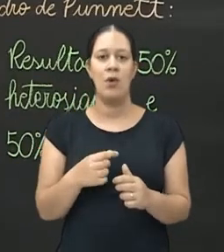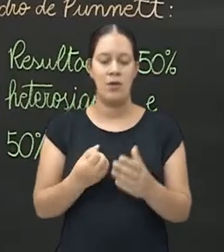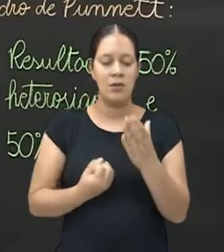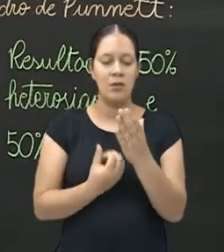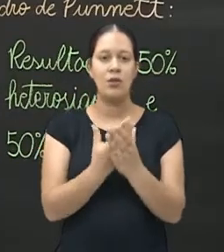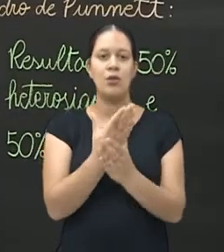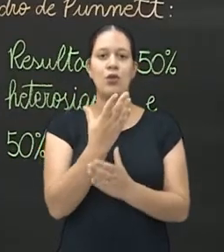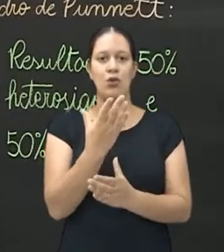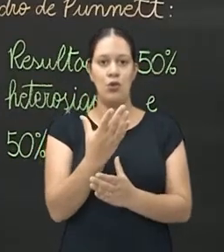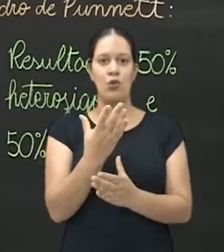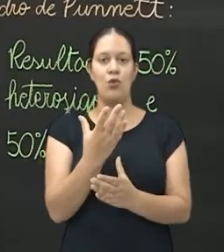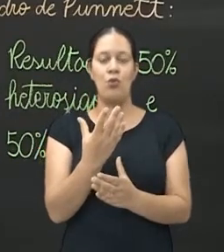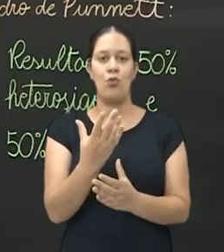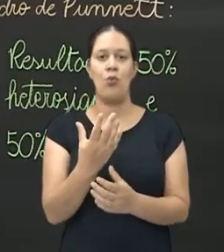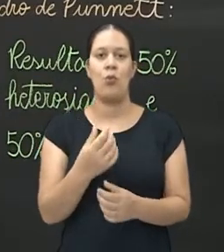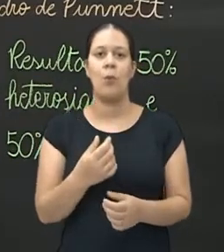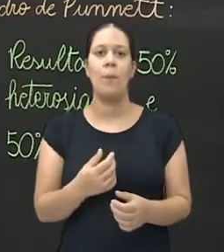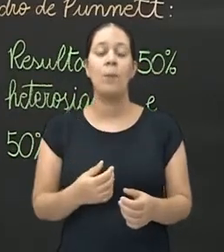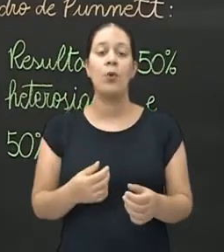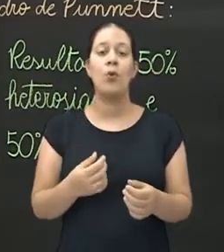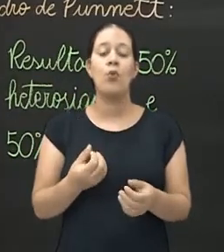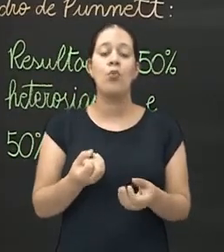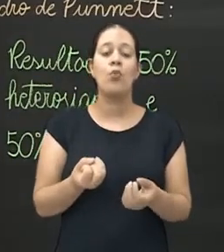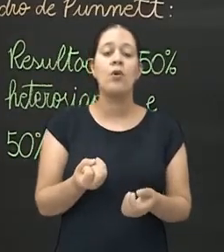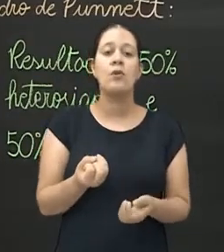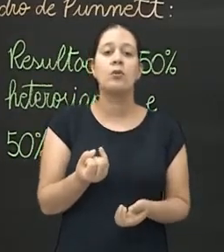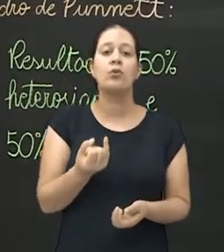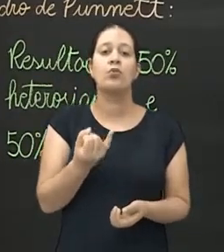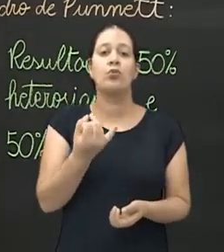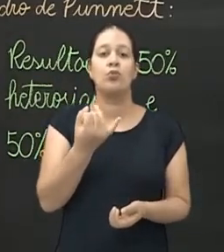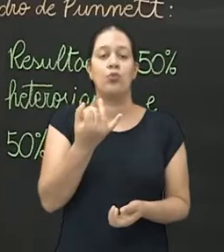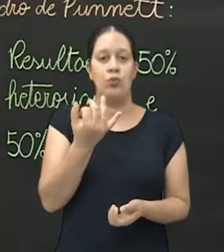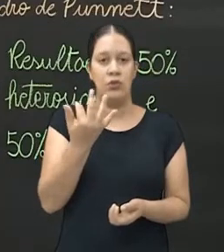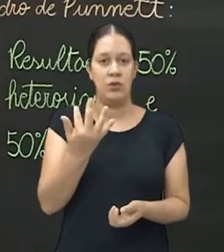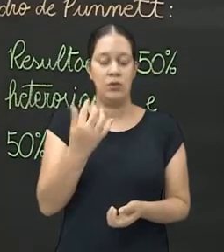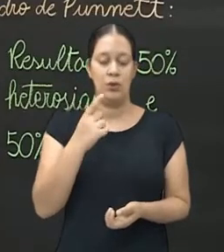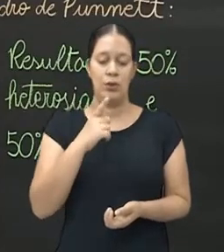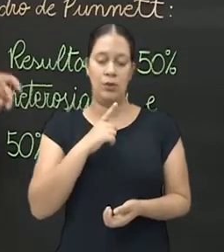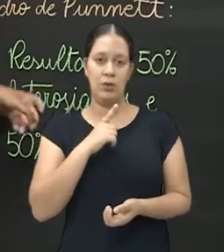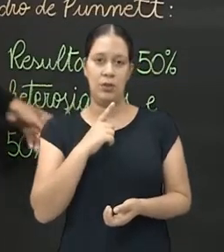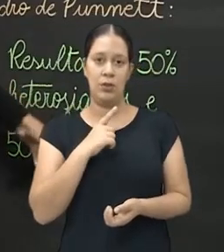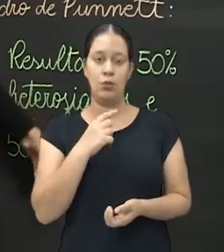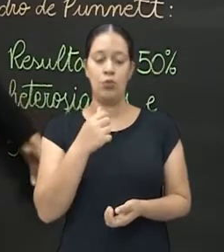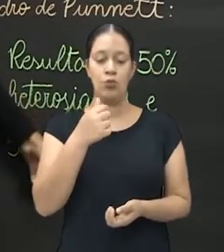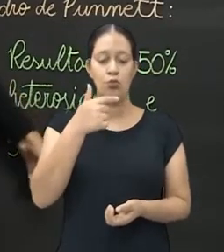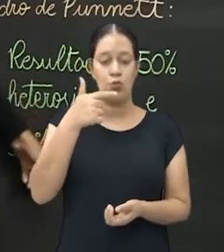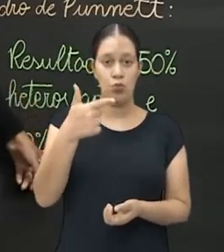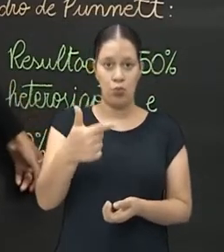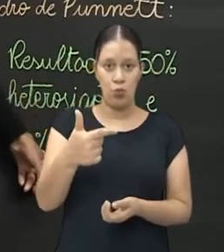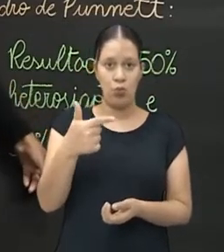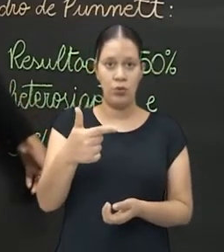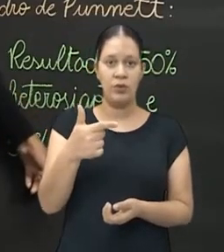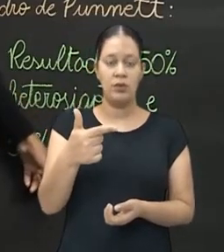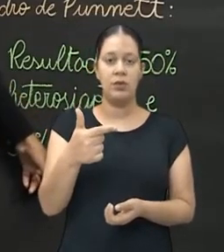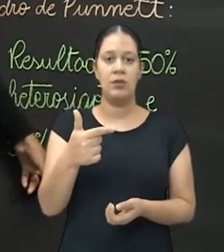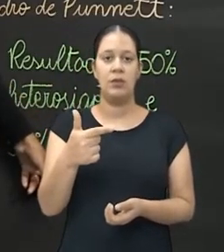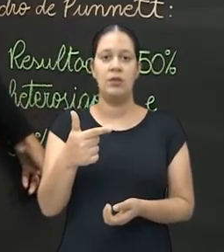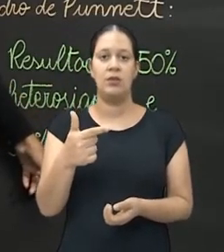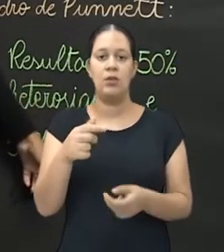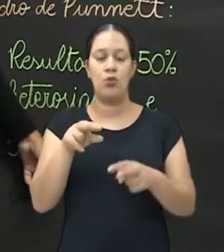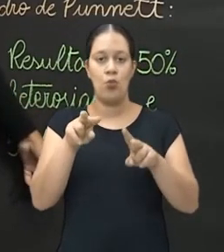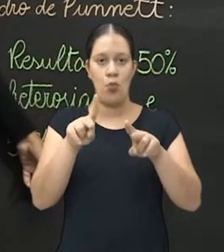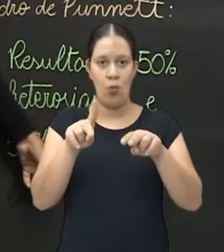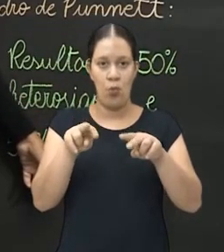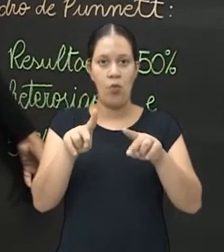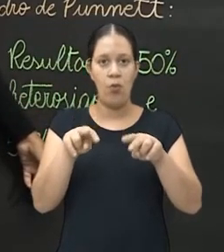Homo igual. Então ele falou assim, olha, quando eu tenho dois genes iguais, eu falo que esse par